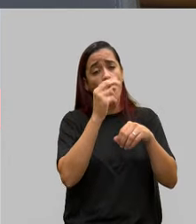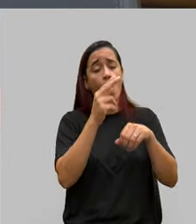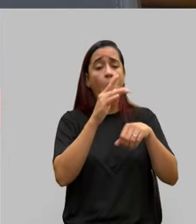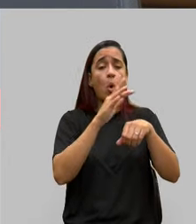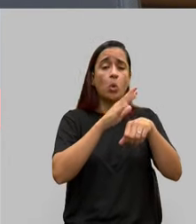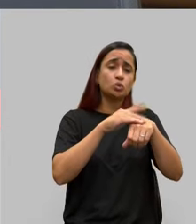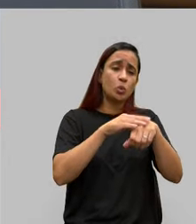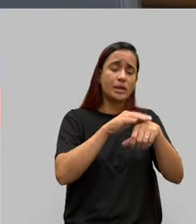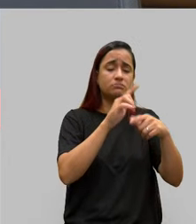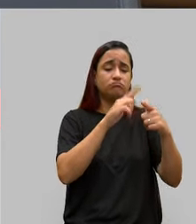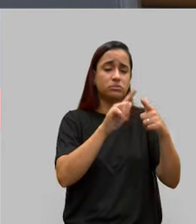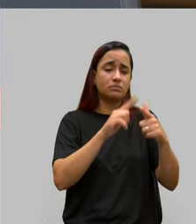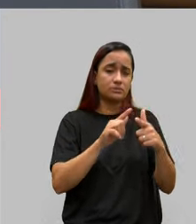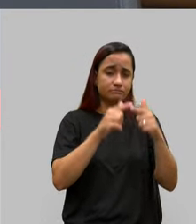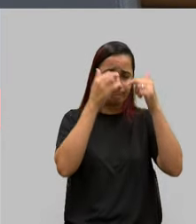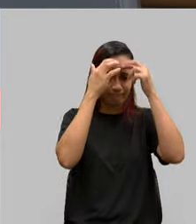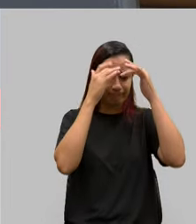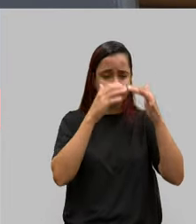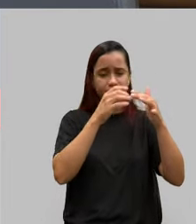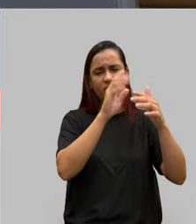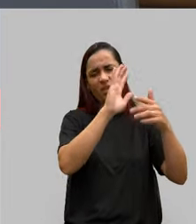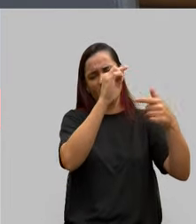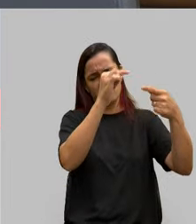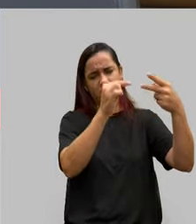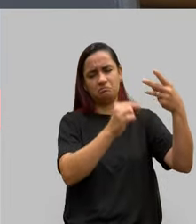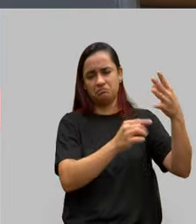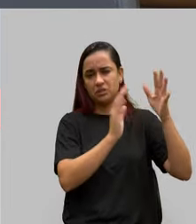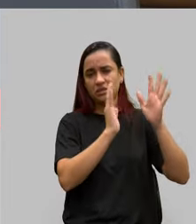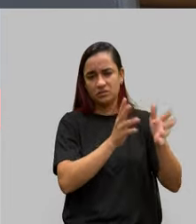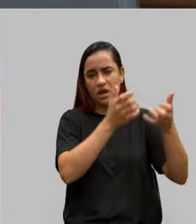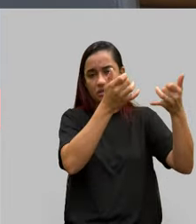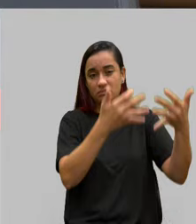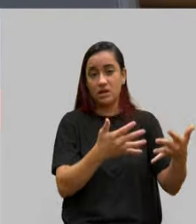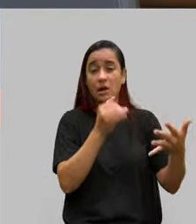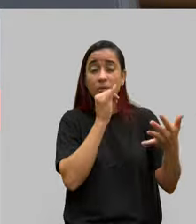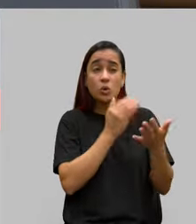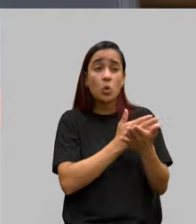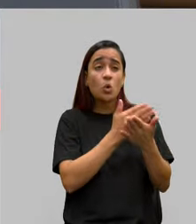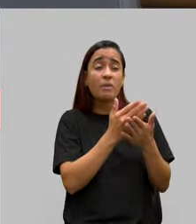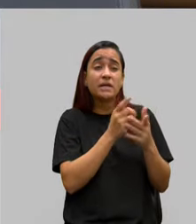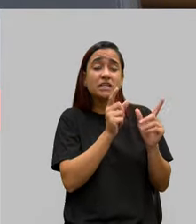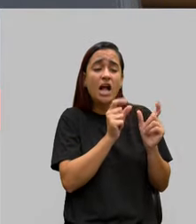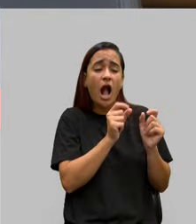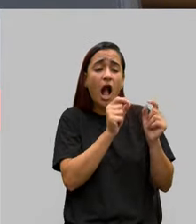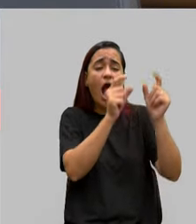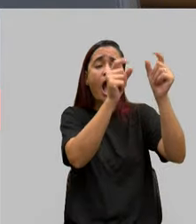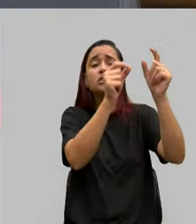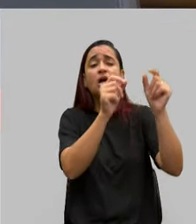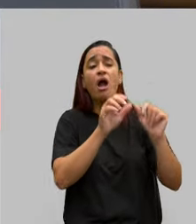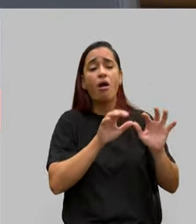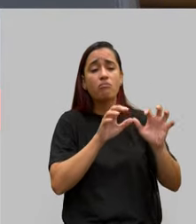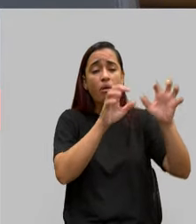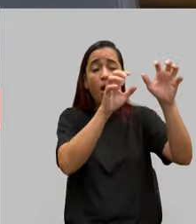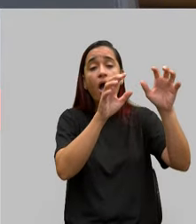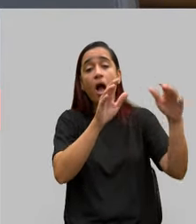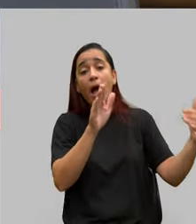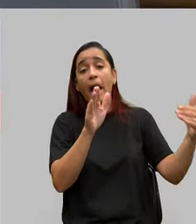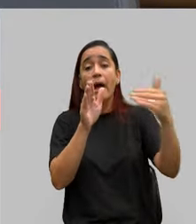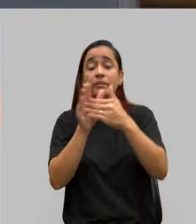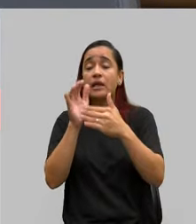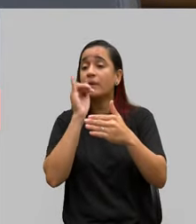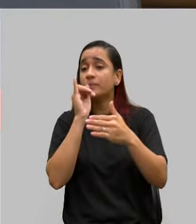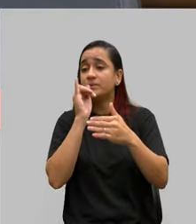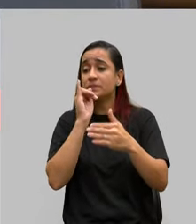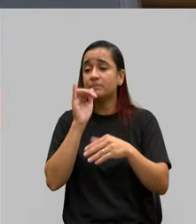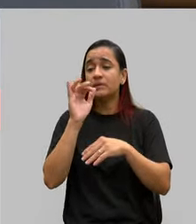foram tão amplamente descritos aqui que vão de câncer né a a transtorno de hiperatividade então